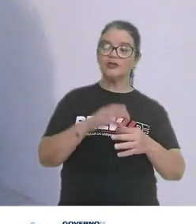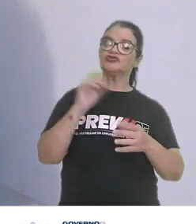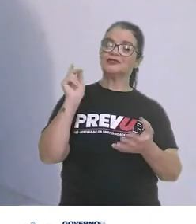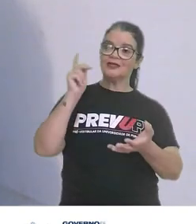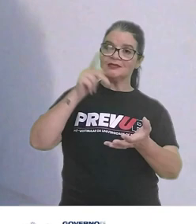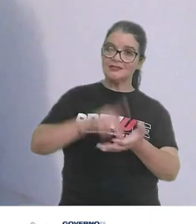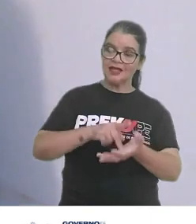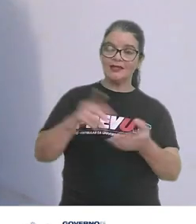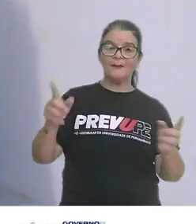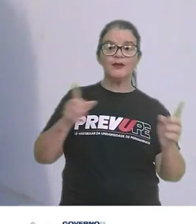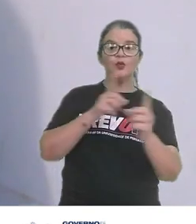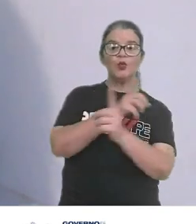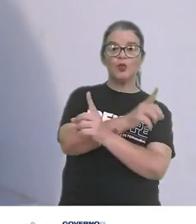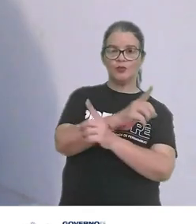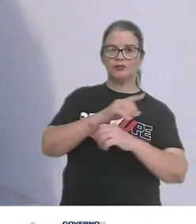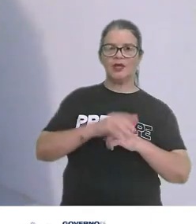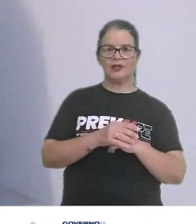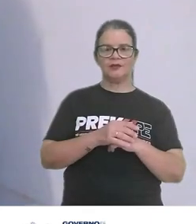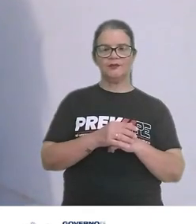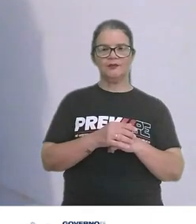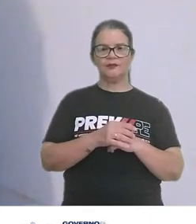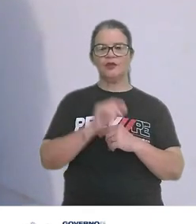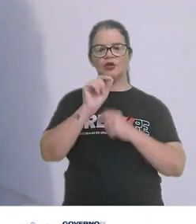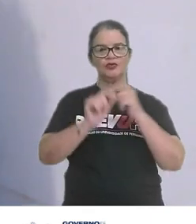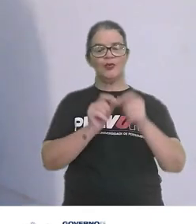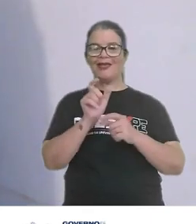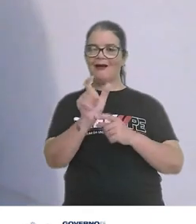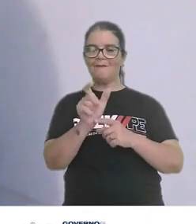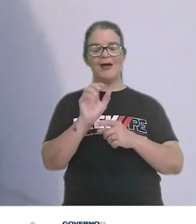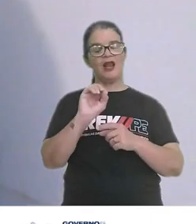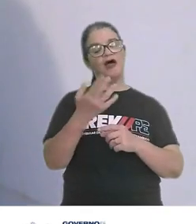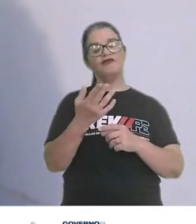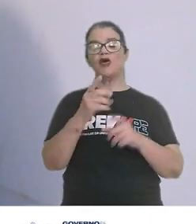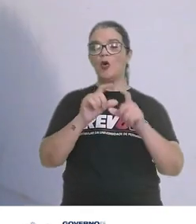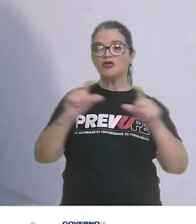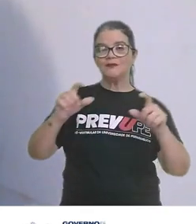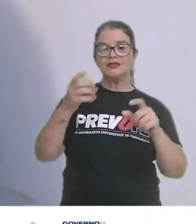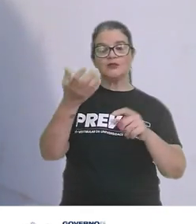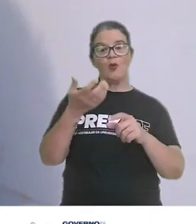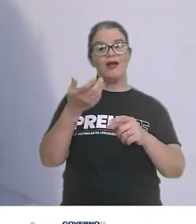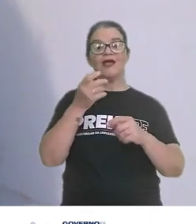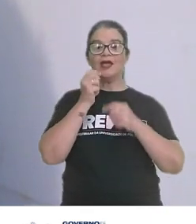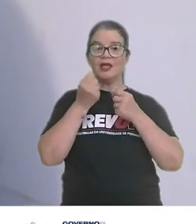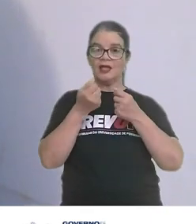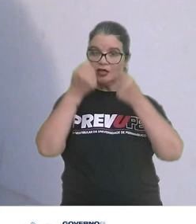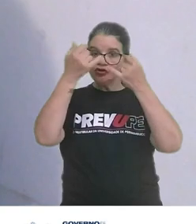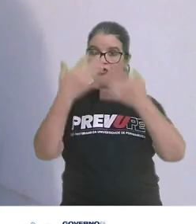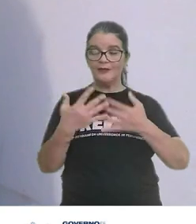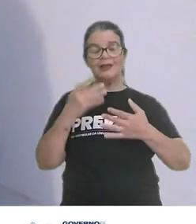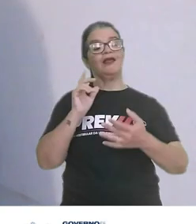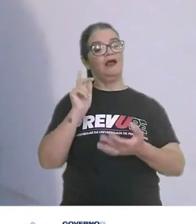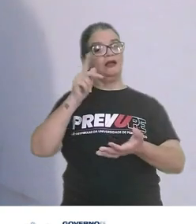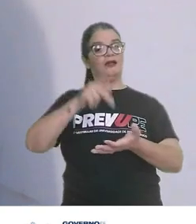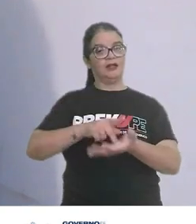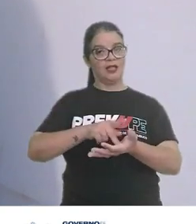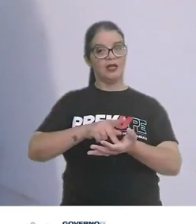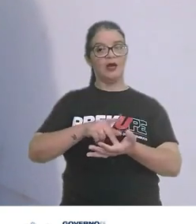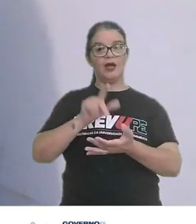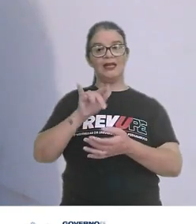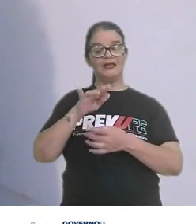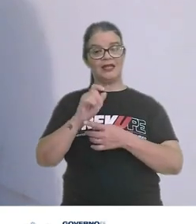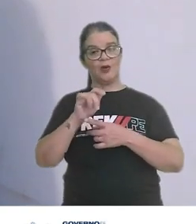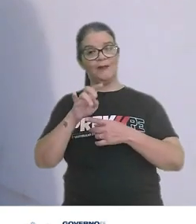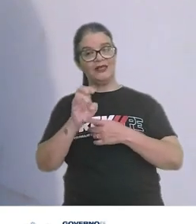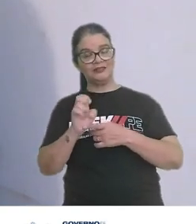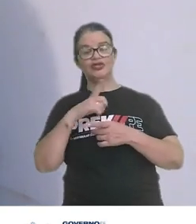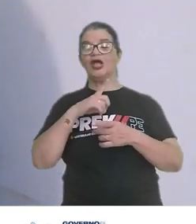ser exatamente o contrário do que a palavra ou expressão querem dizer literalmente.